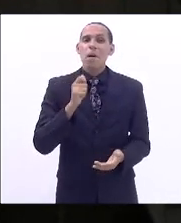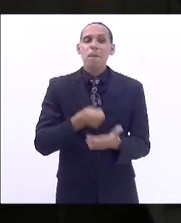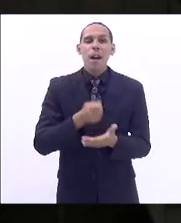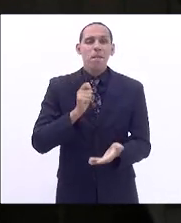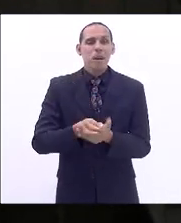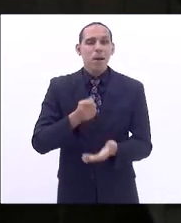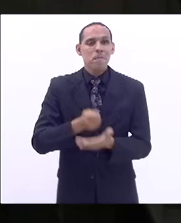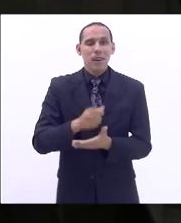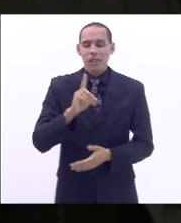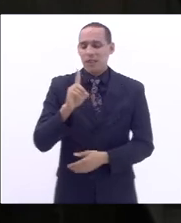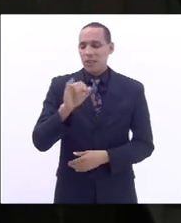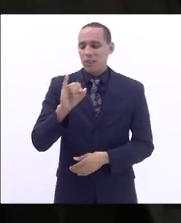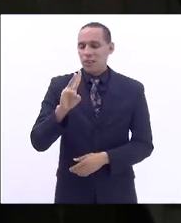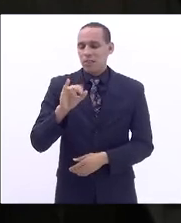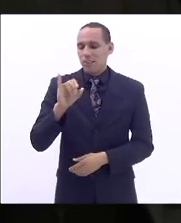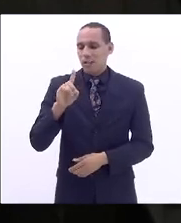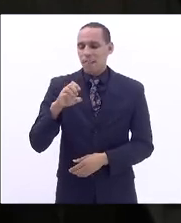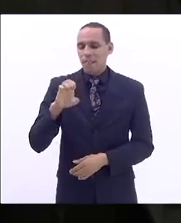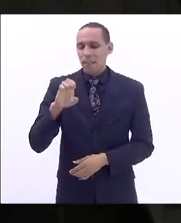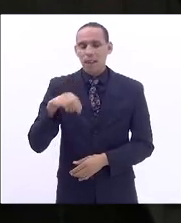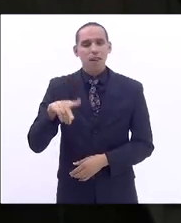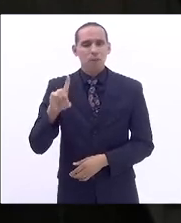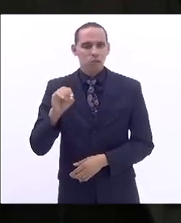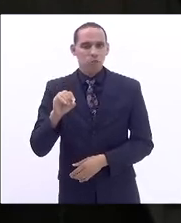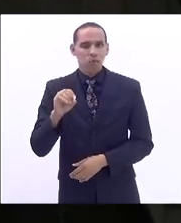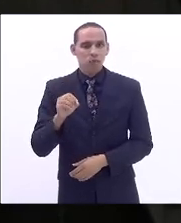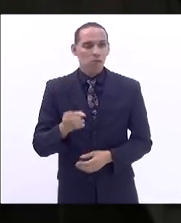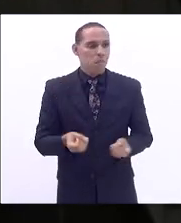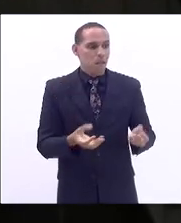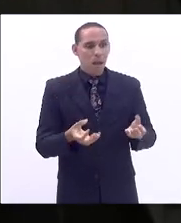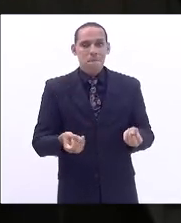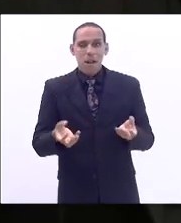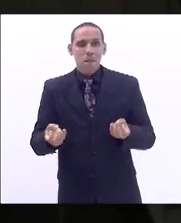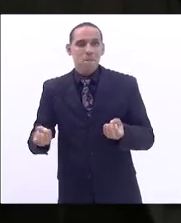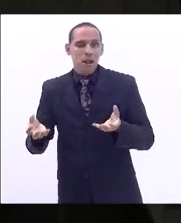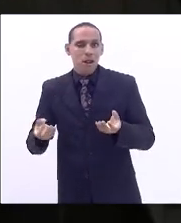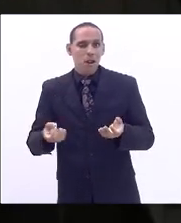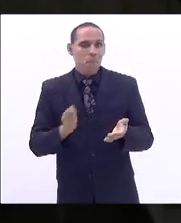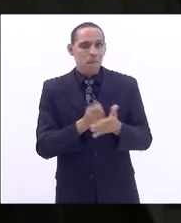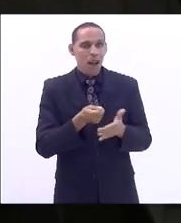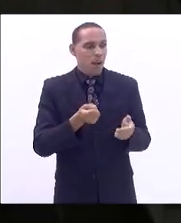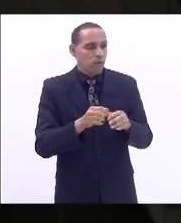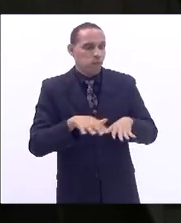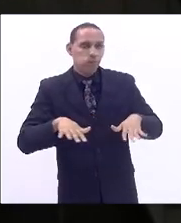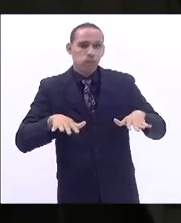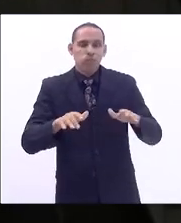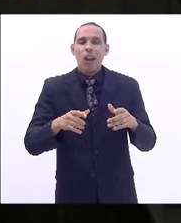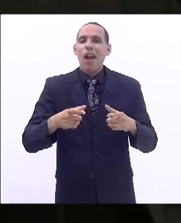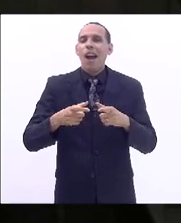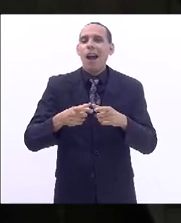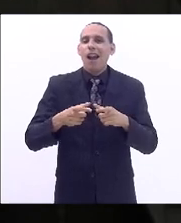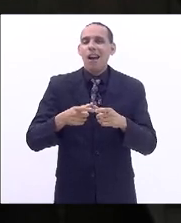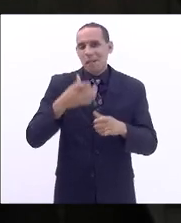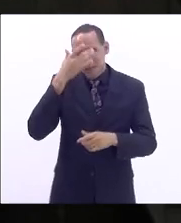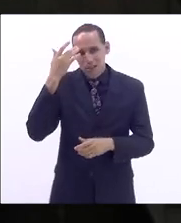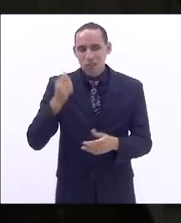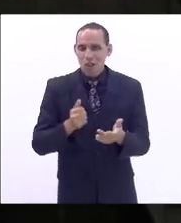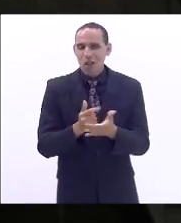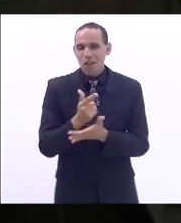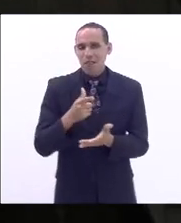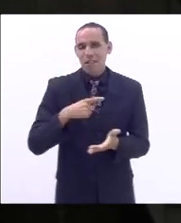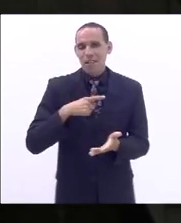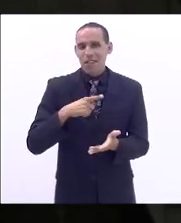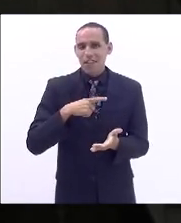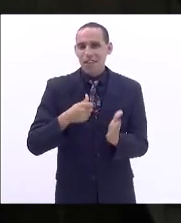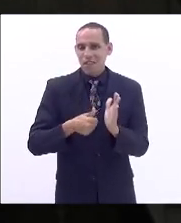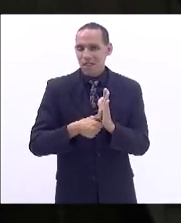dividendos de curto prazo a seus acionistas abandonou completamente o seu papel como vetor de desenvolvimento Nacional por